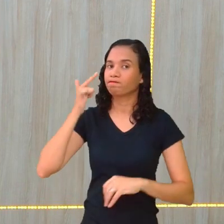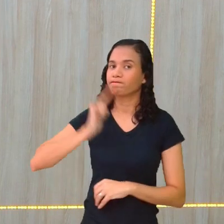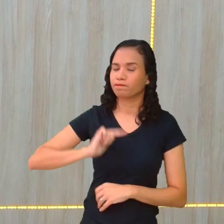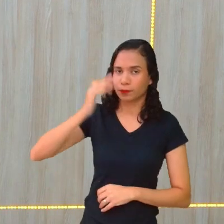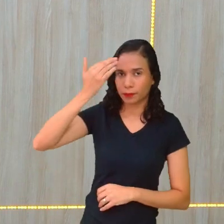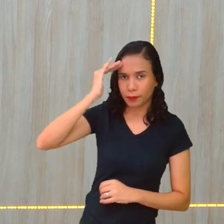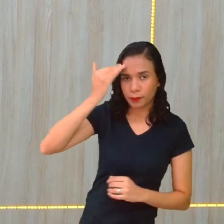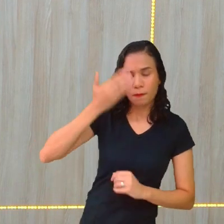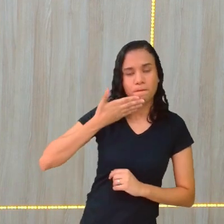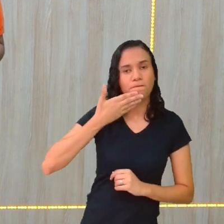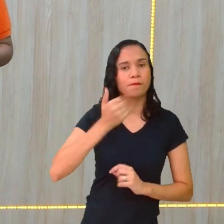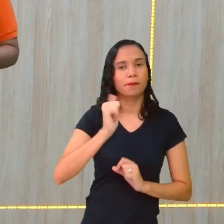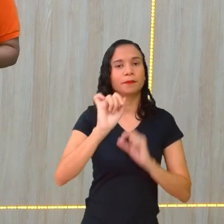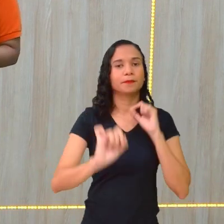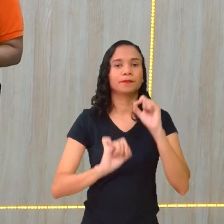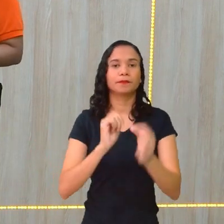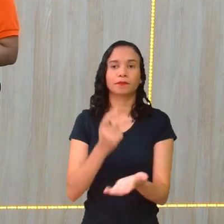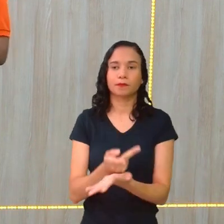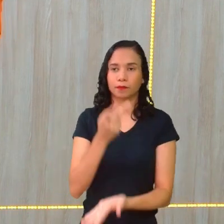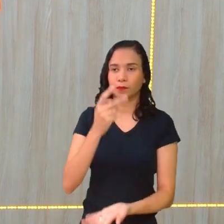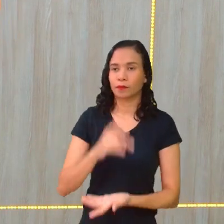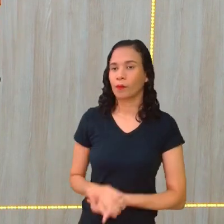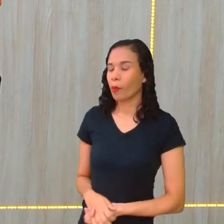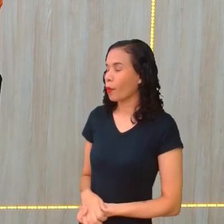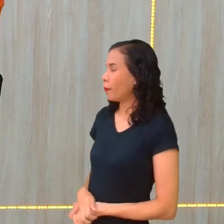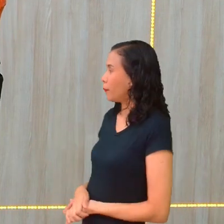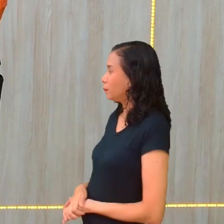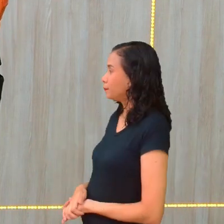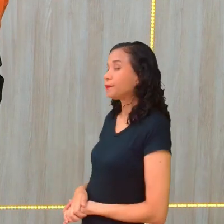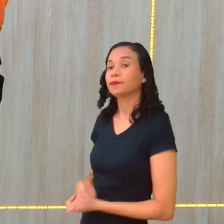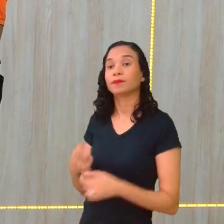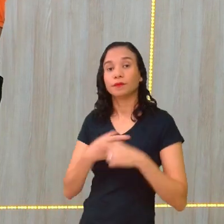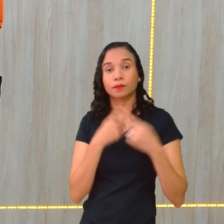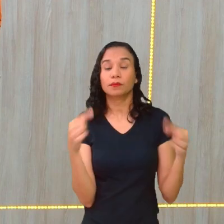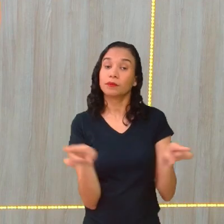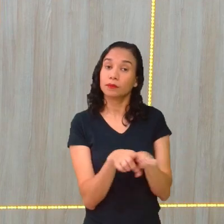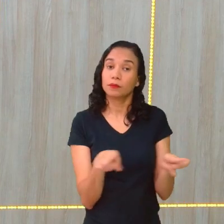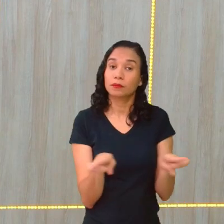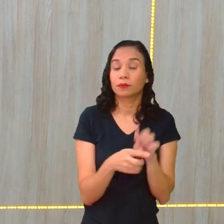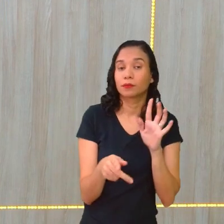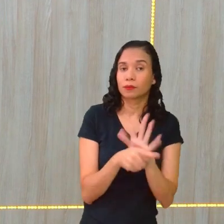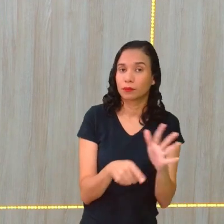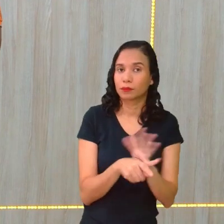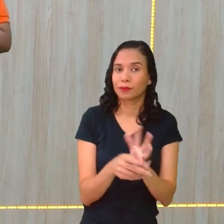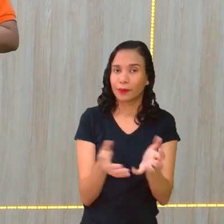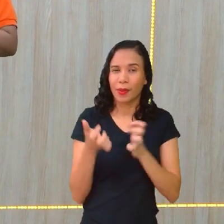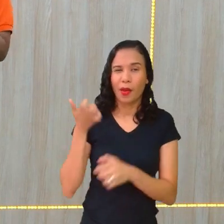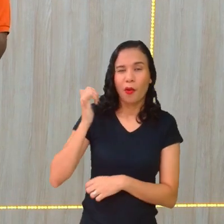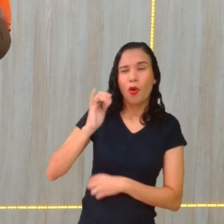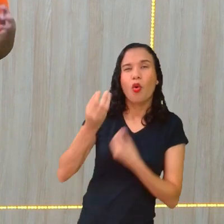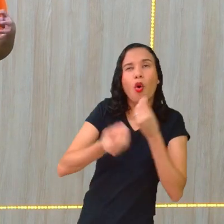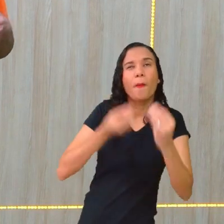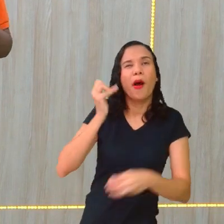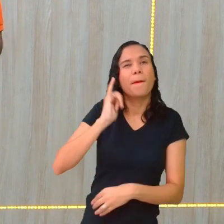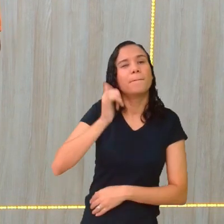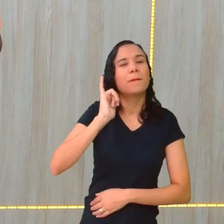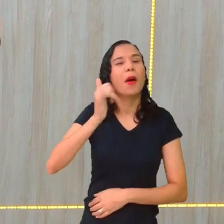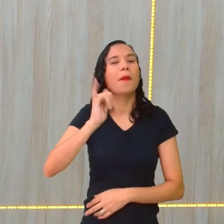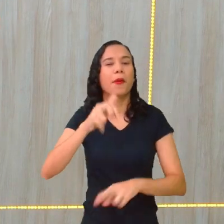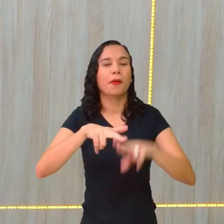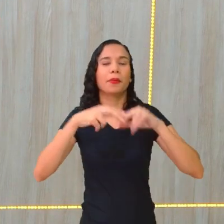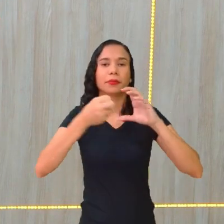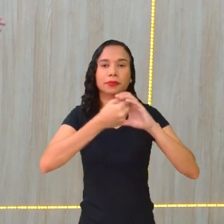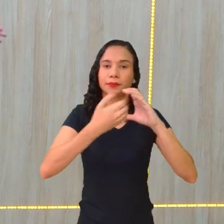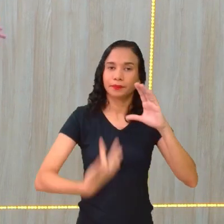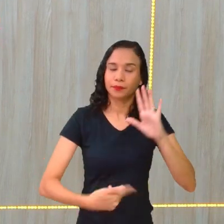entender melhor o que aconteceu, tá certo? Mas ele também está tentando ali contar uma historinha. Então, há sim características